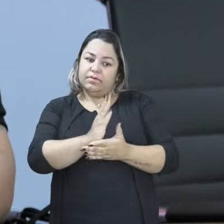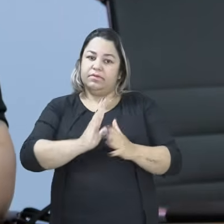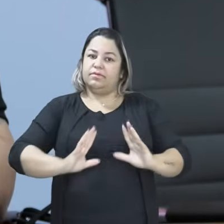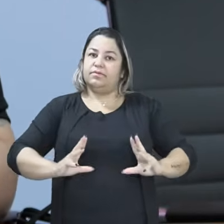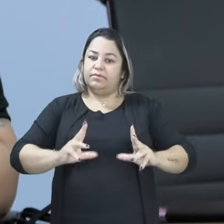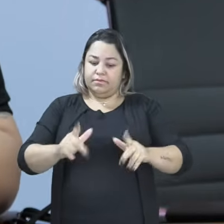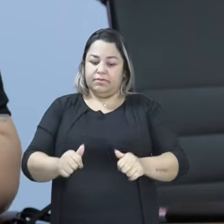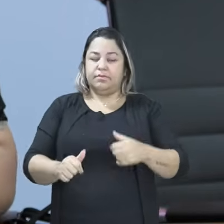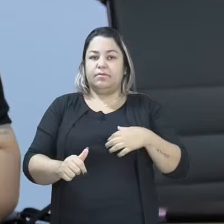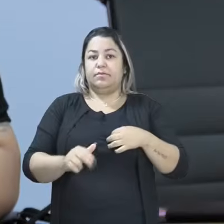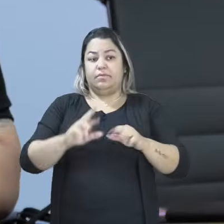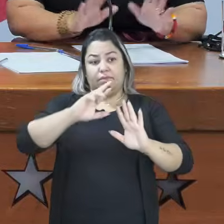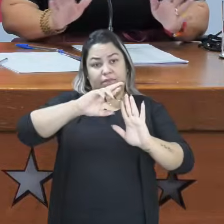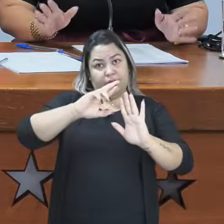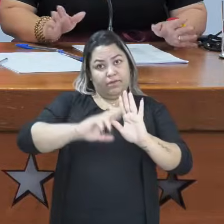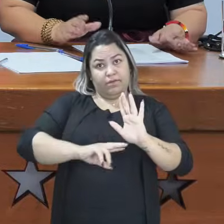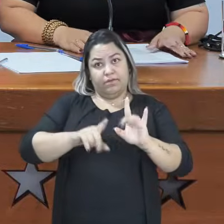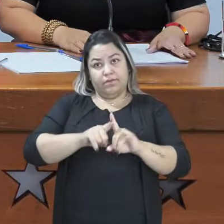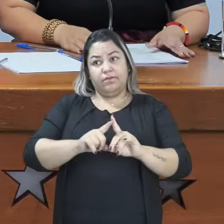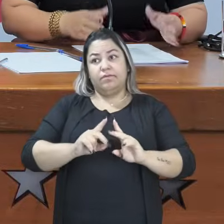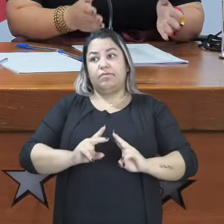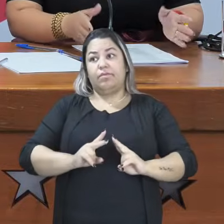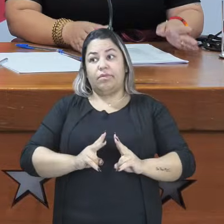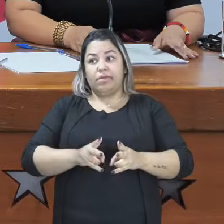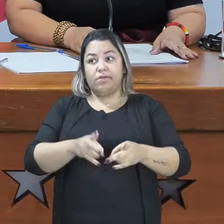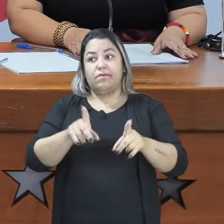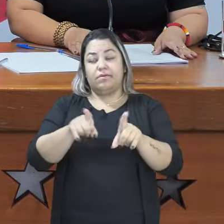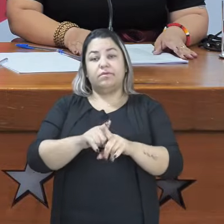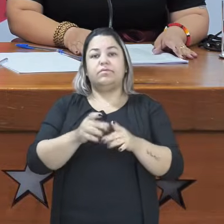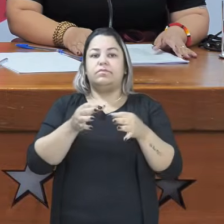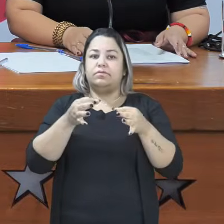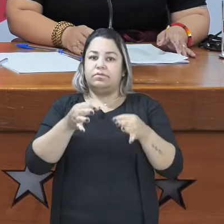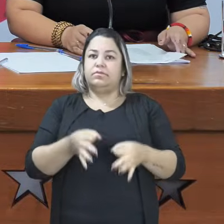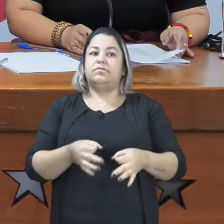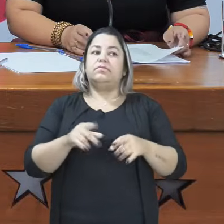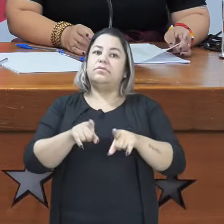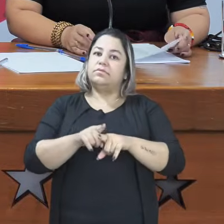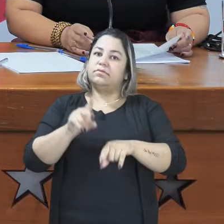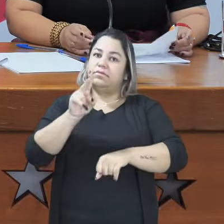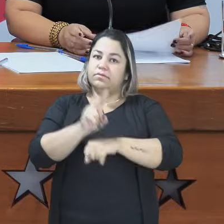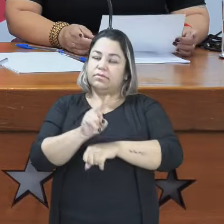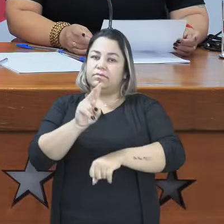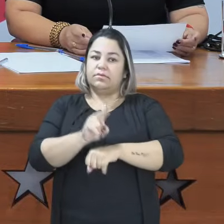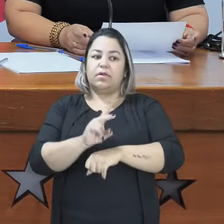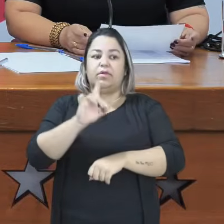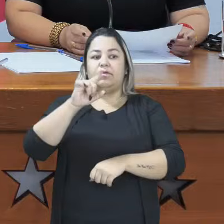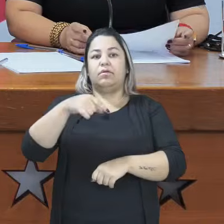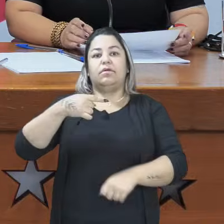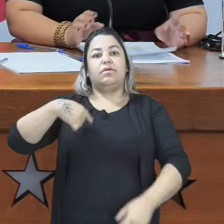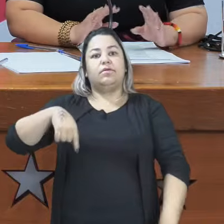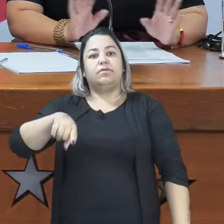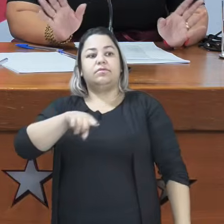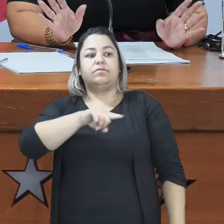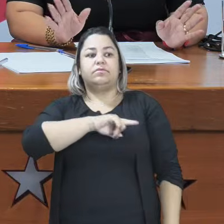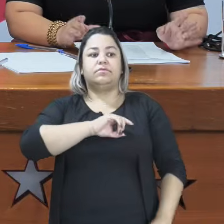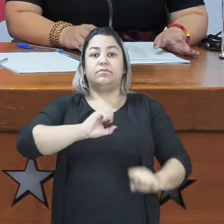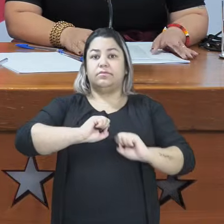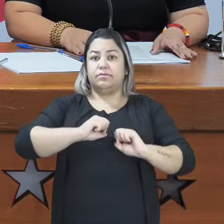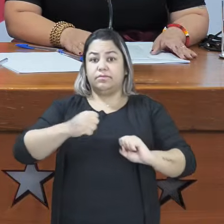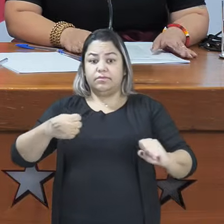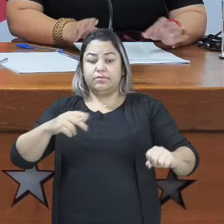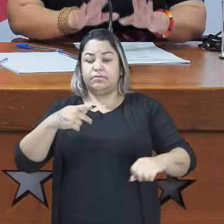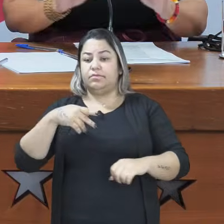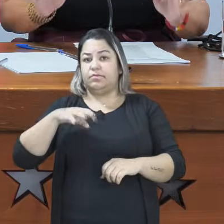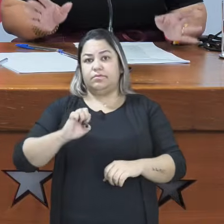com regulamento, seguindo as regras, tudo certo, mas preservando esse que foi o nosso maior PED, isso aí,